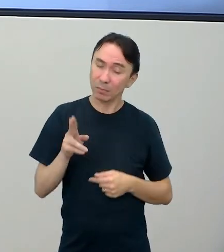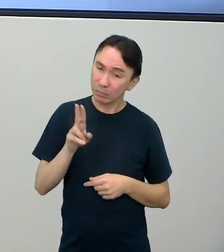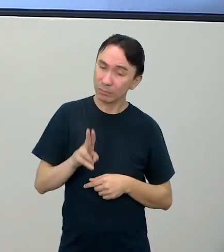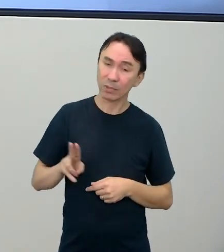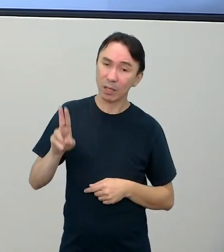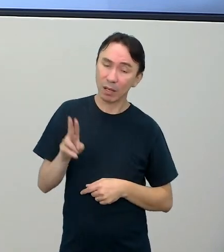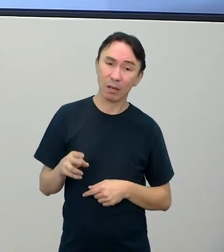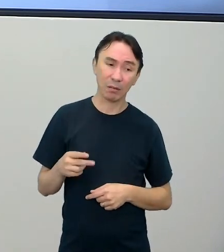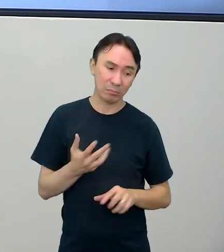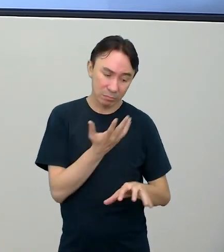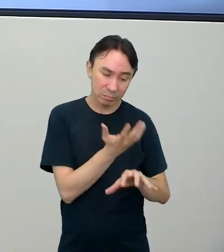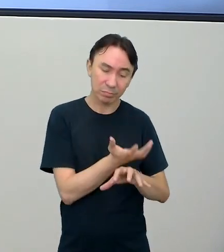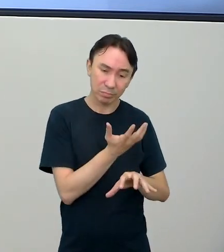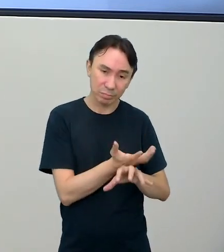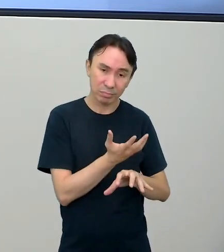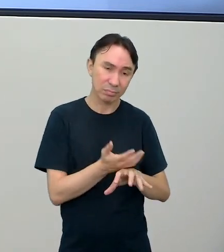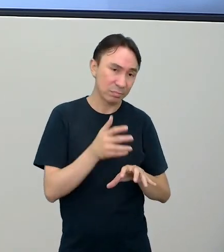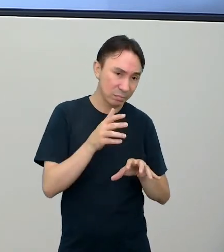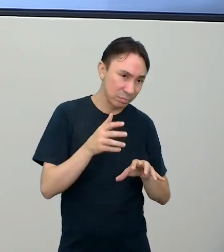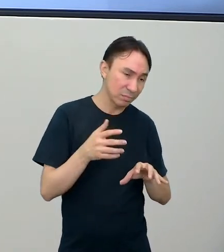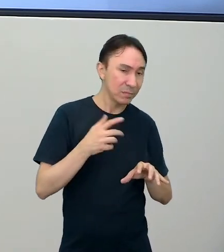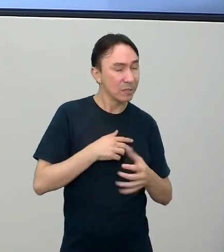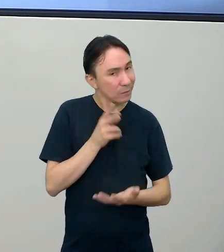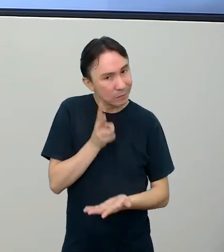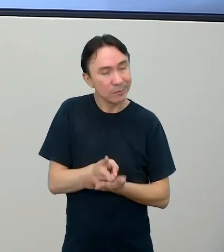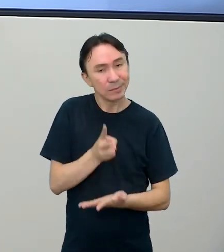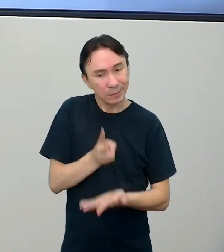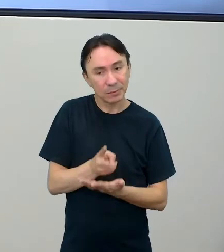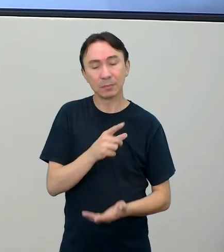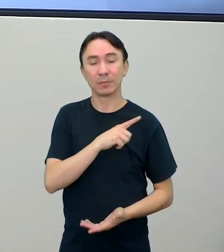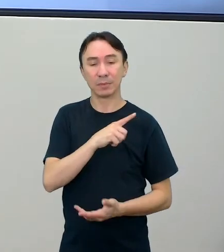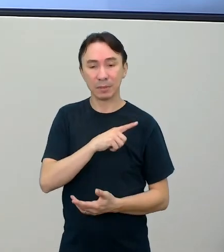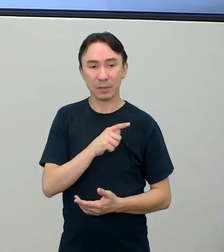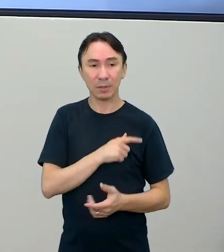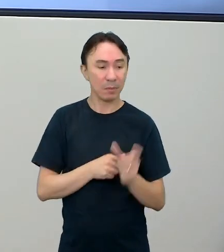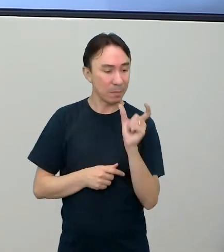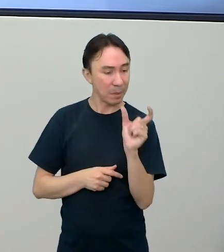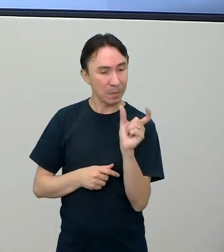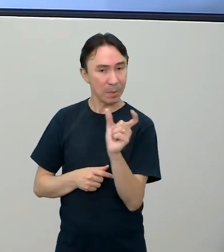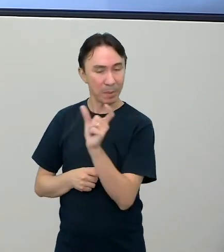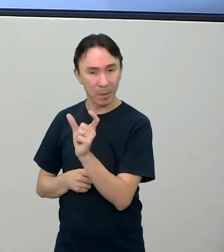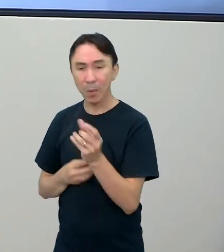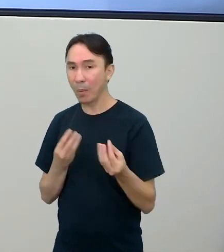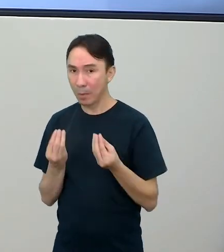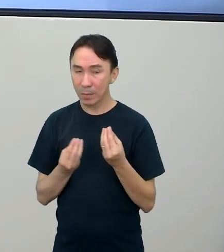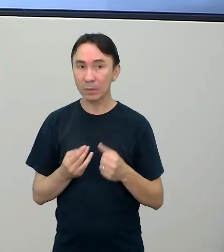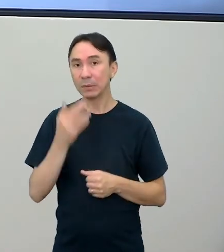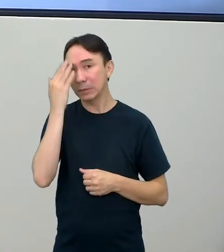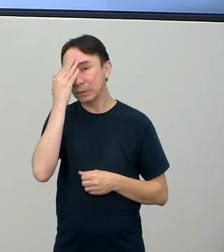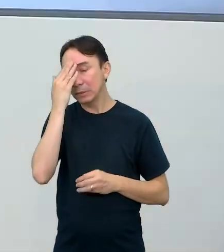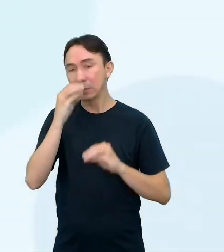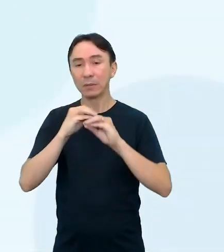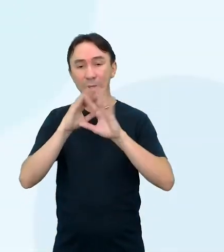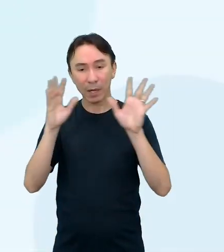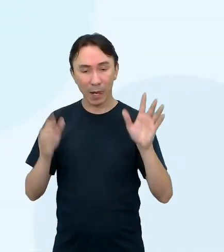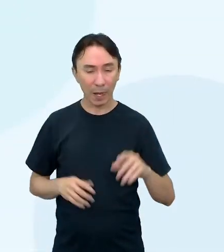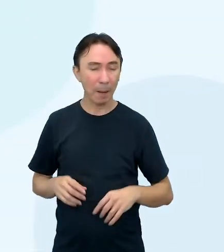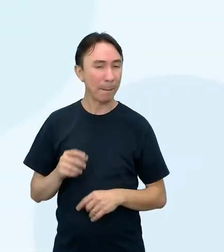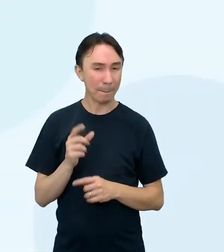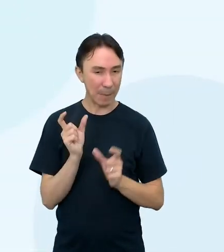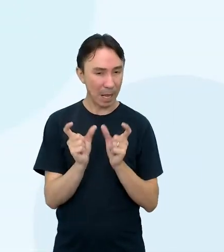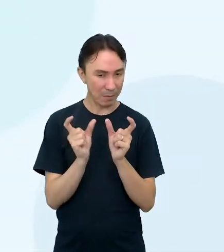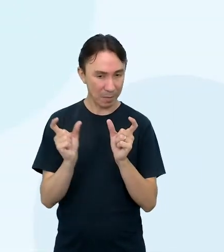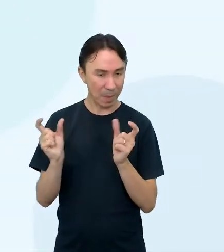forem citadas, é importante que a gente entenda esse contexto. Então, vamos lá, algumas palavras que vão ser importantes no glossário de